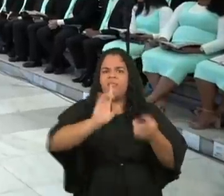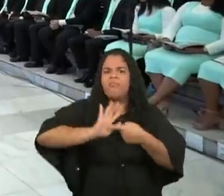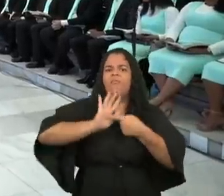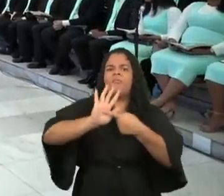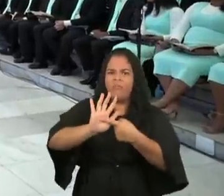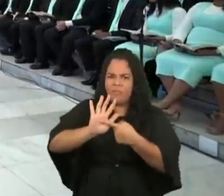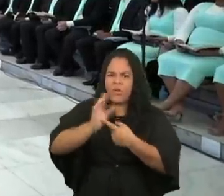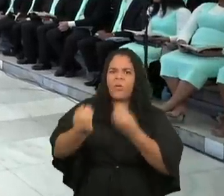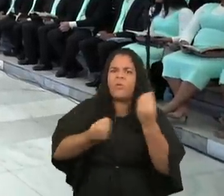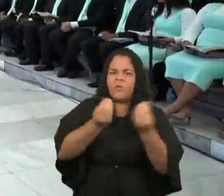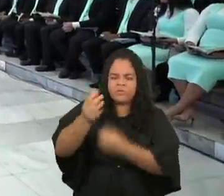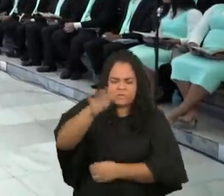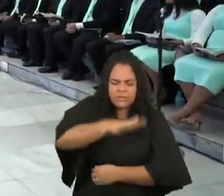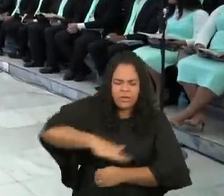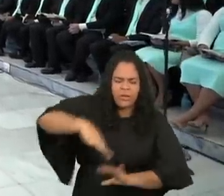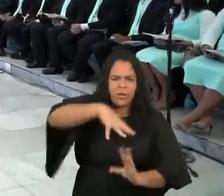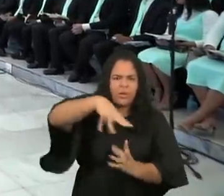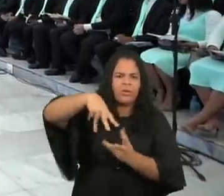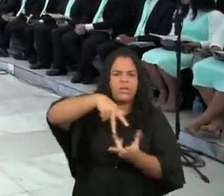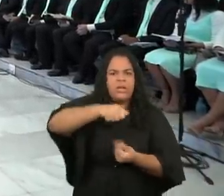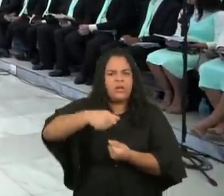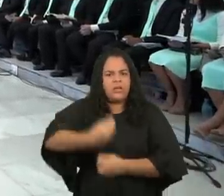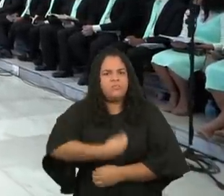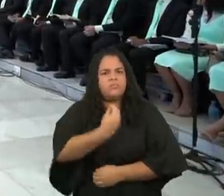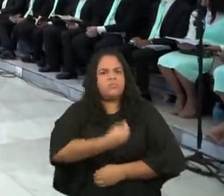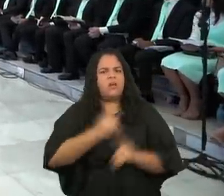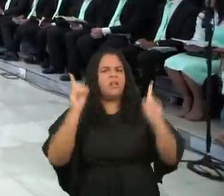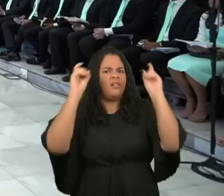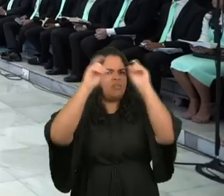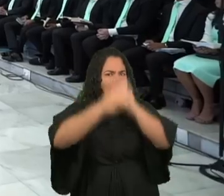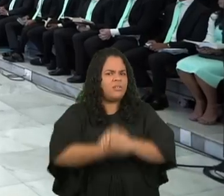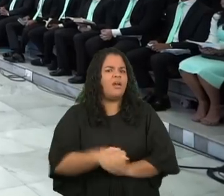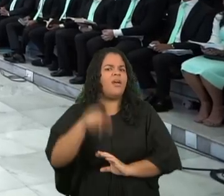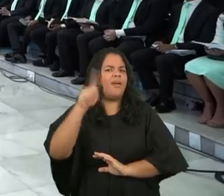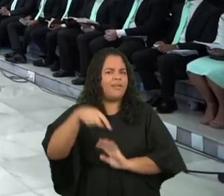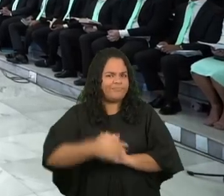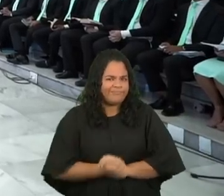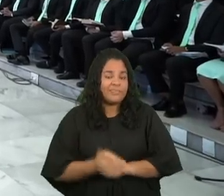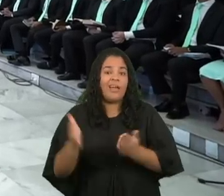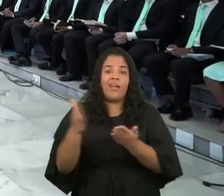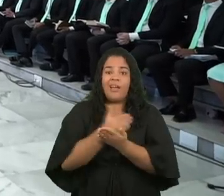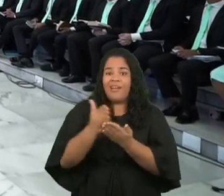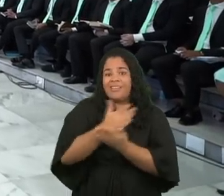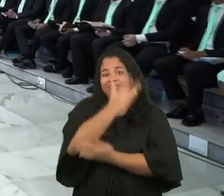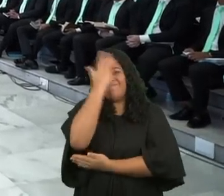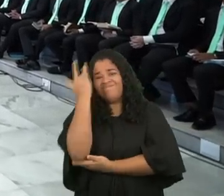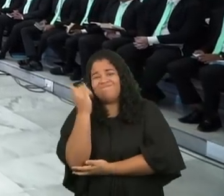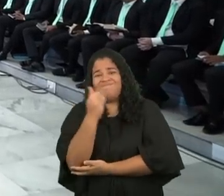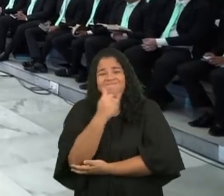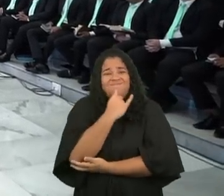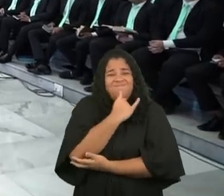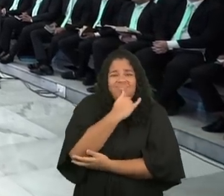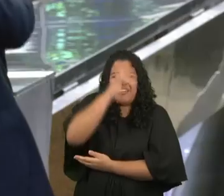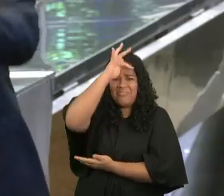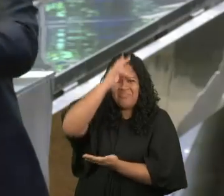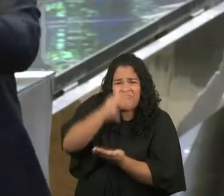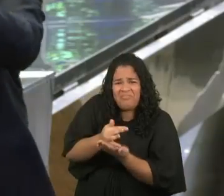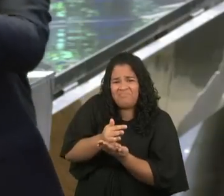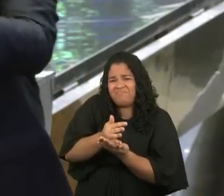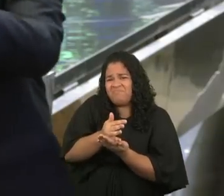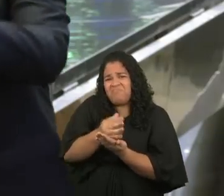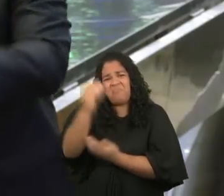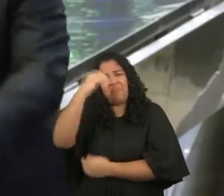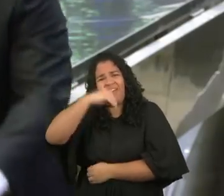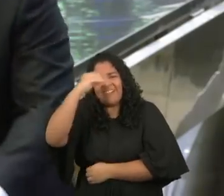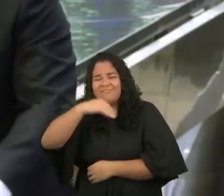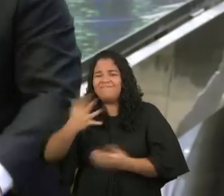dias trabalhosos. Tem muita gente que não vai aguentar esses dias. Quem não tiver convicção plena de fé na